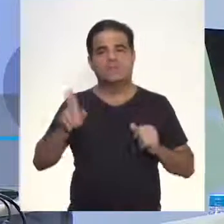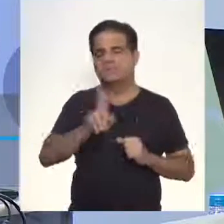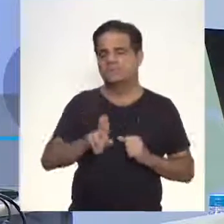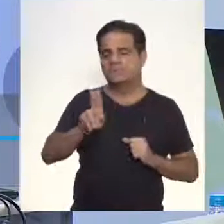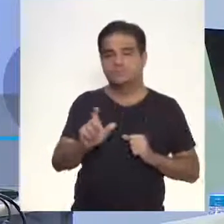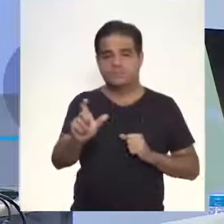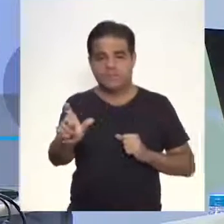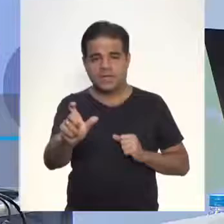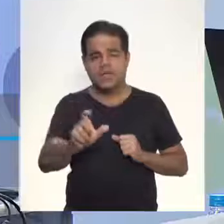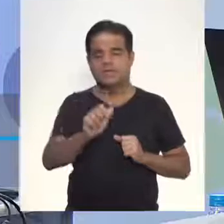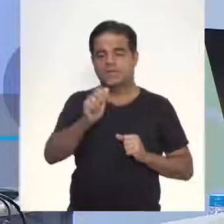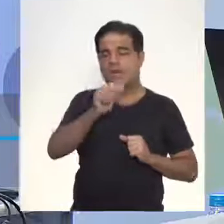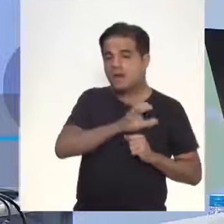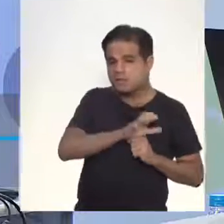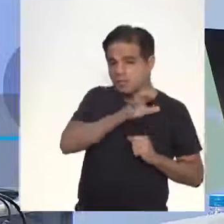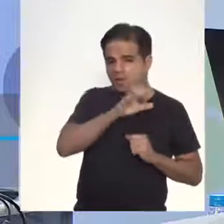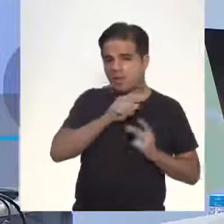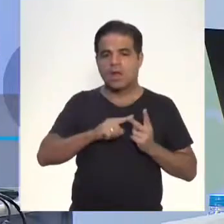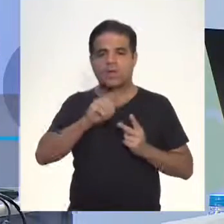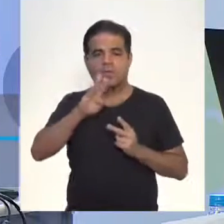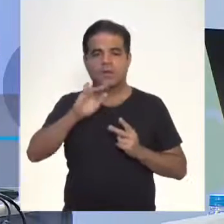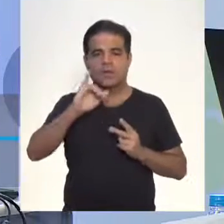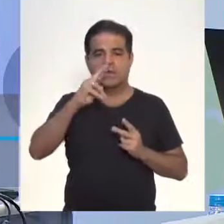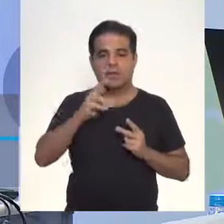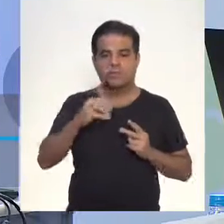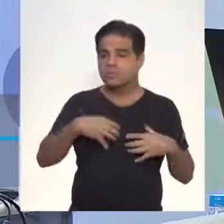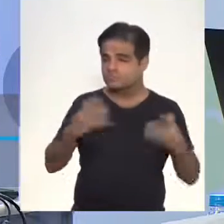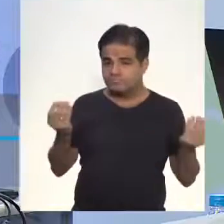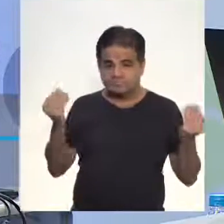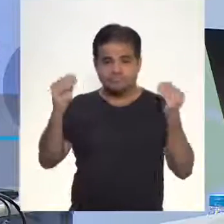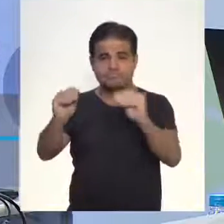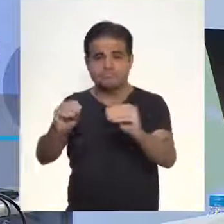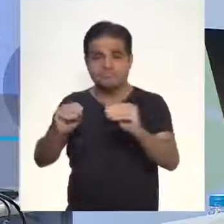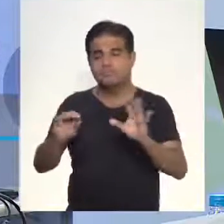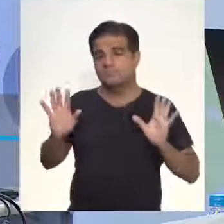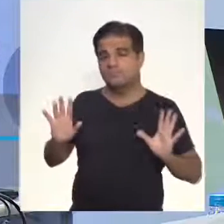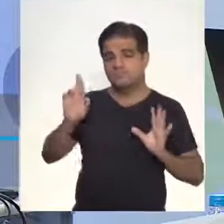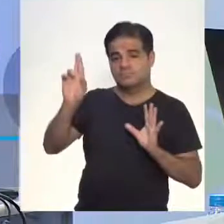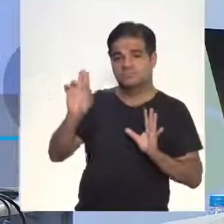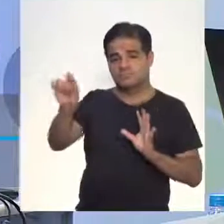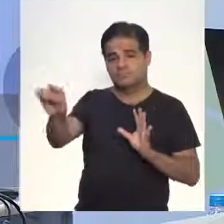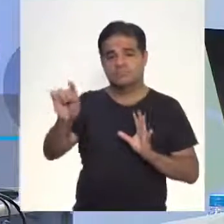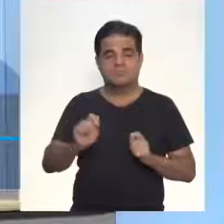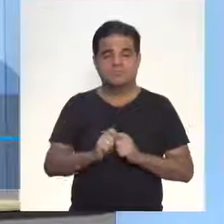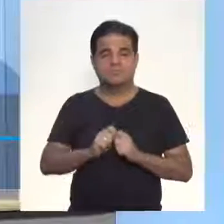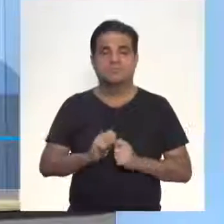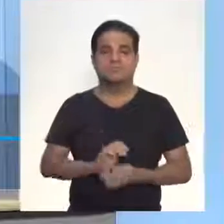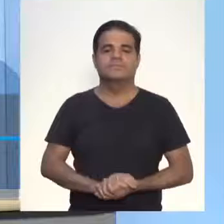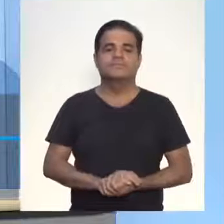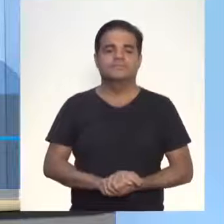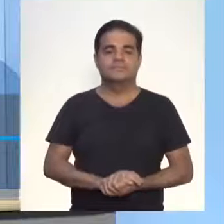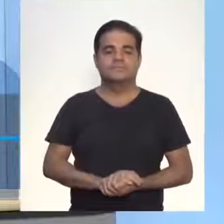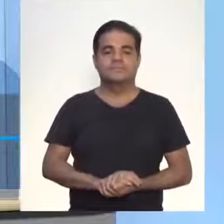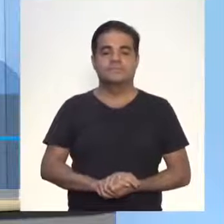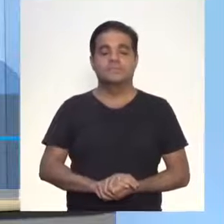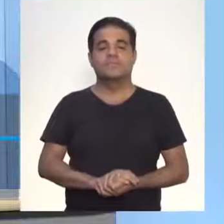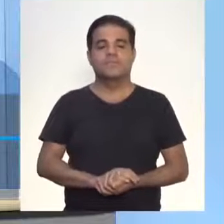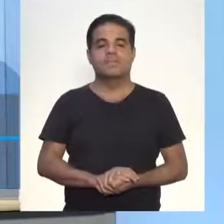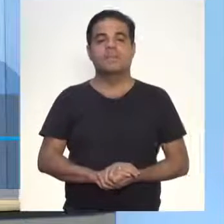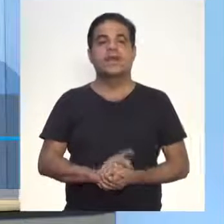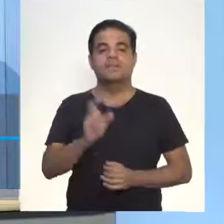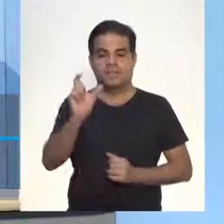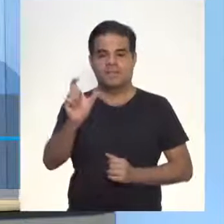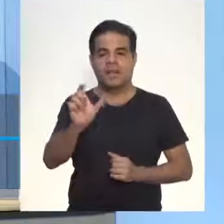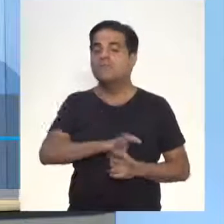animal e a palavra bicho, eu jogo dessa forma e aí fica com você, Pro. Exatamente, né? Então, normalmente a